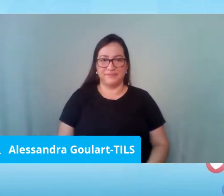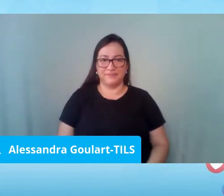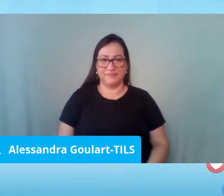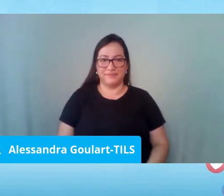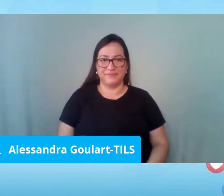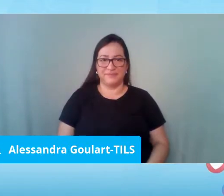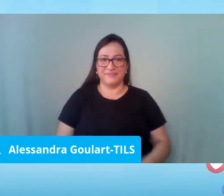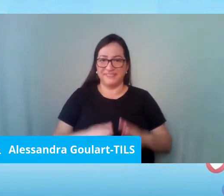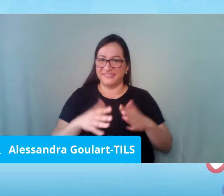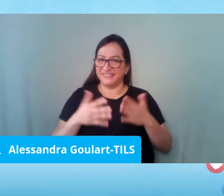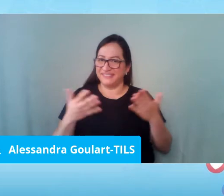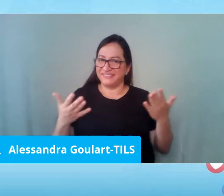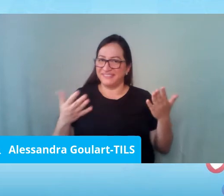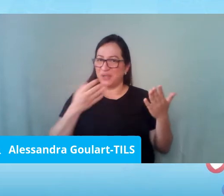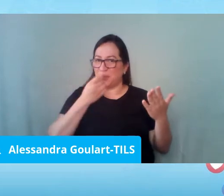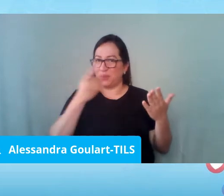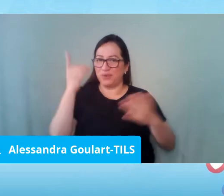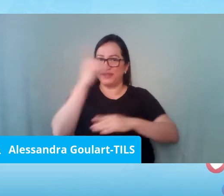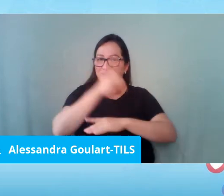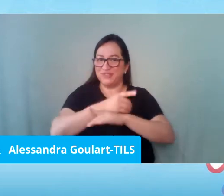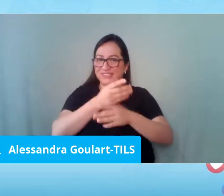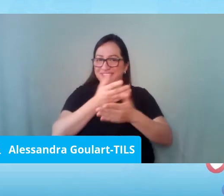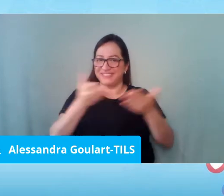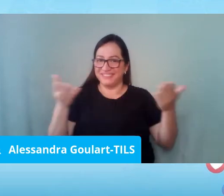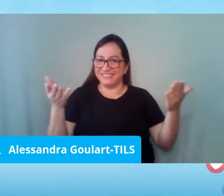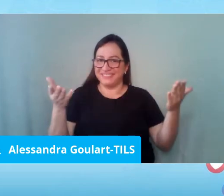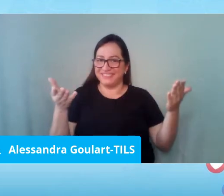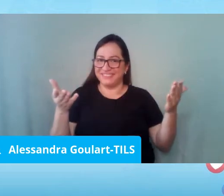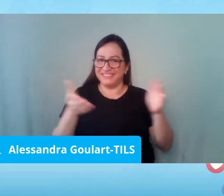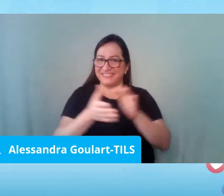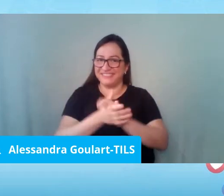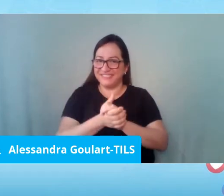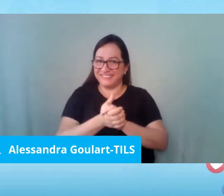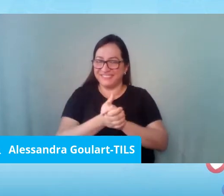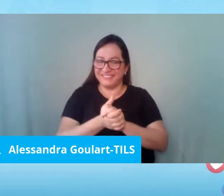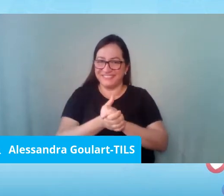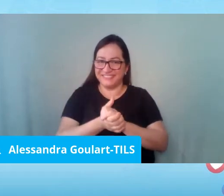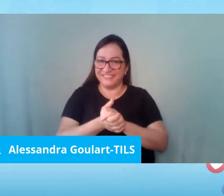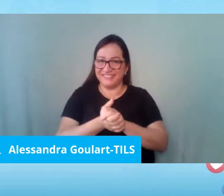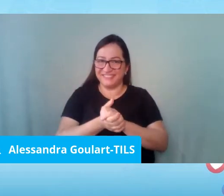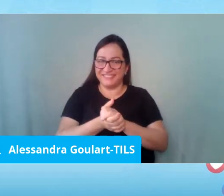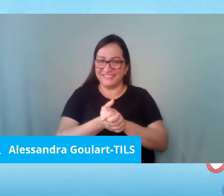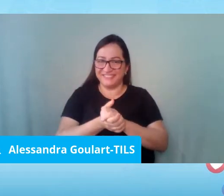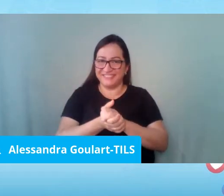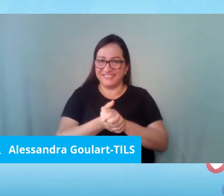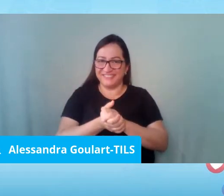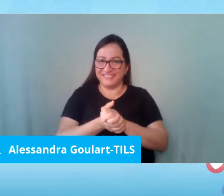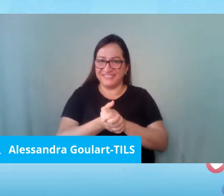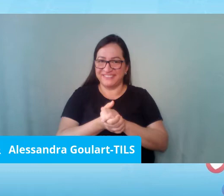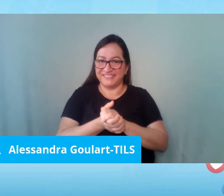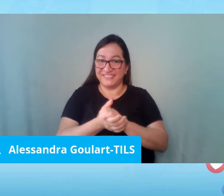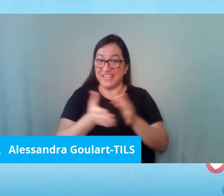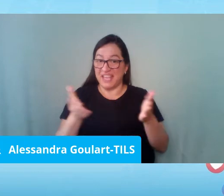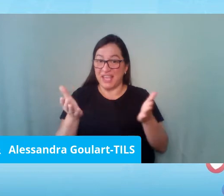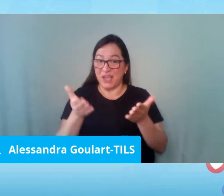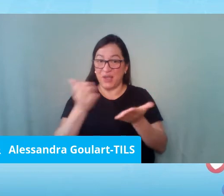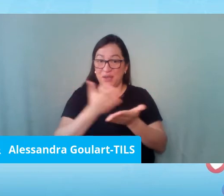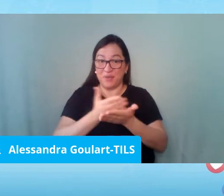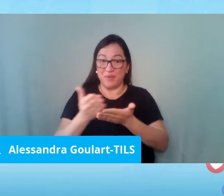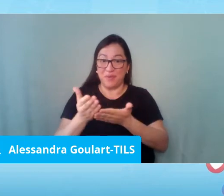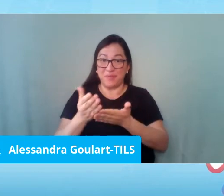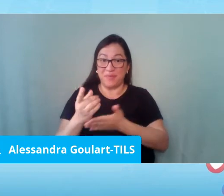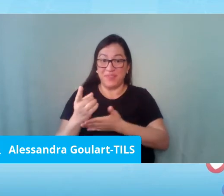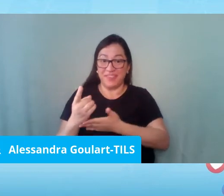Bom dia, gente. Bom dia a todos e todas. Estamos iniciando o nosso